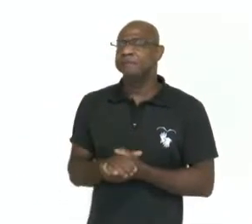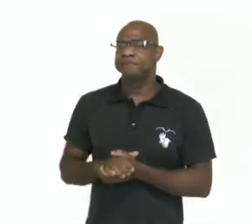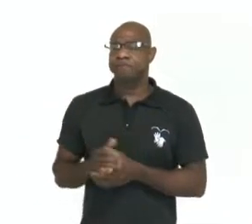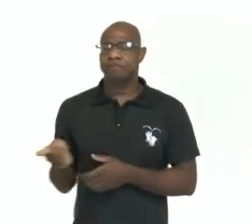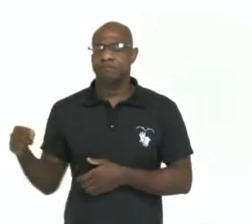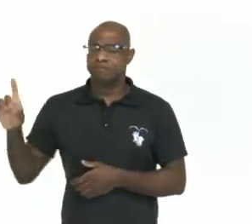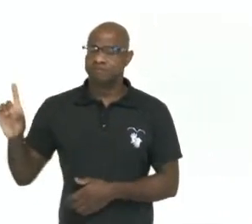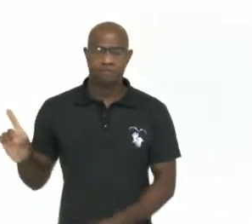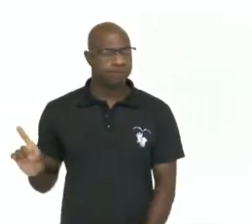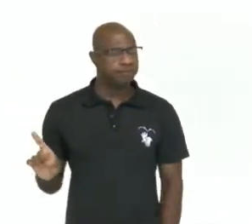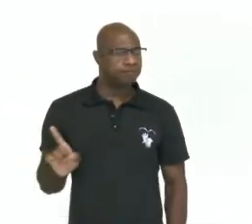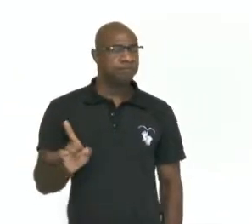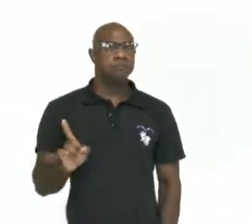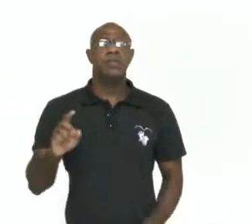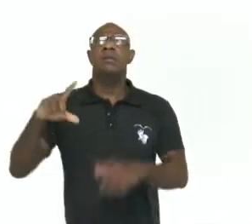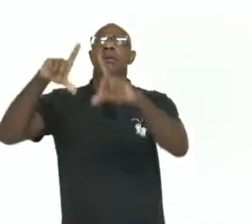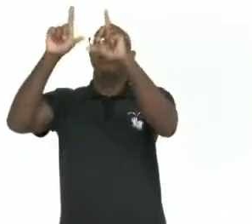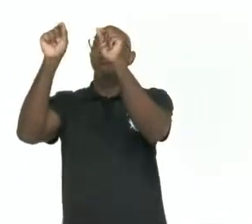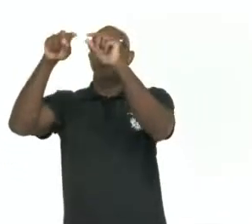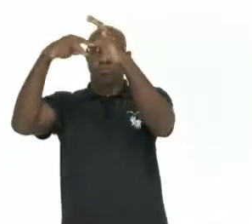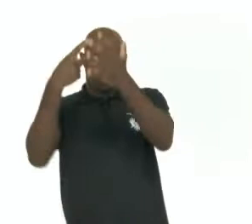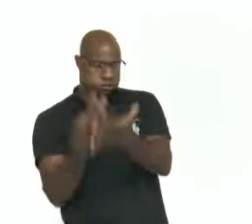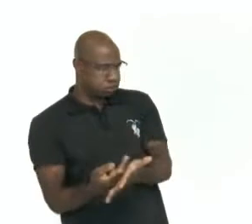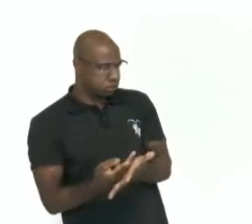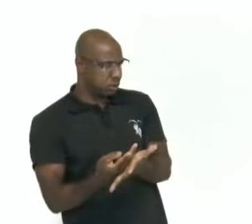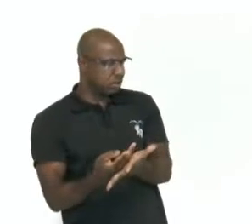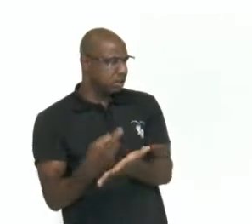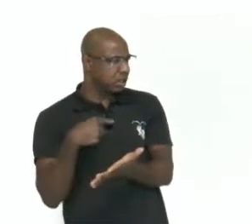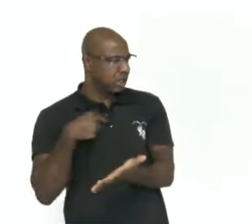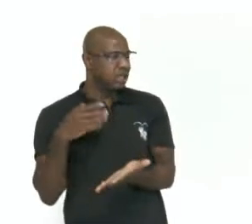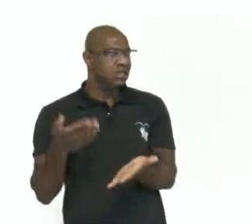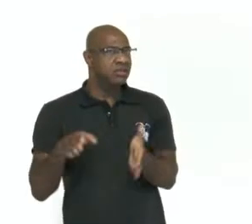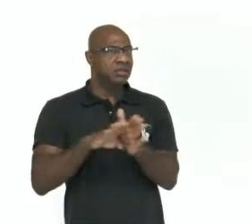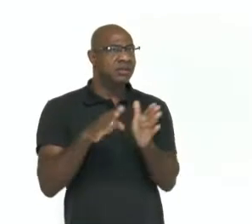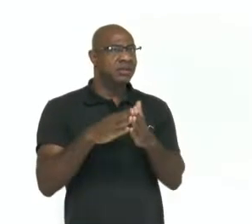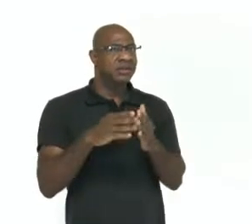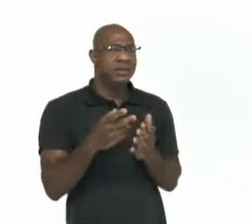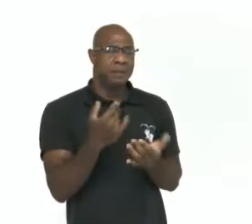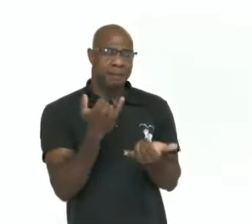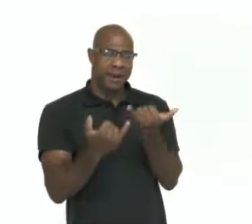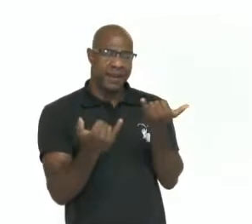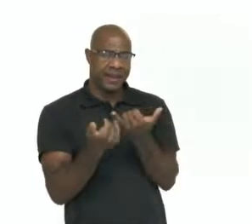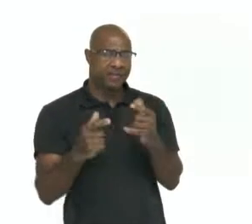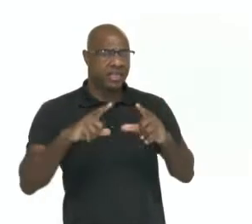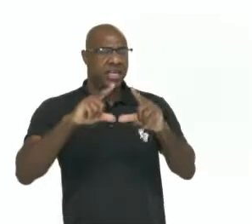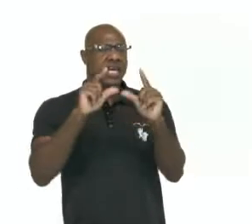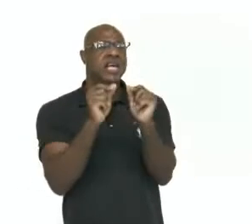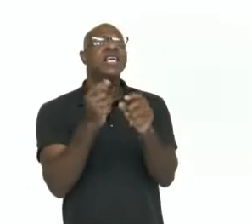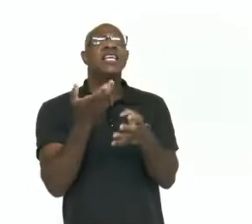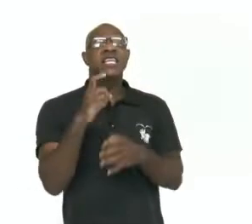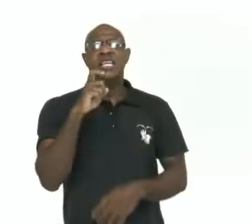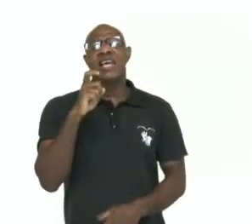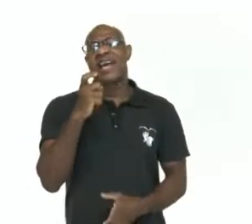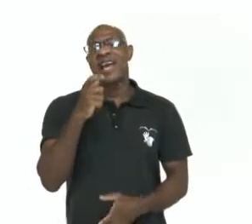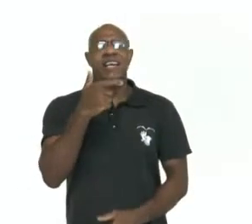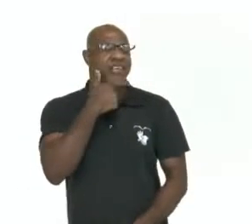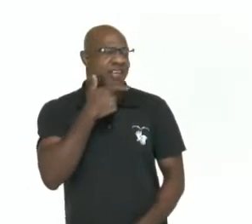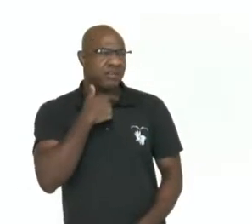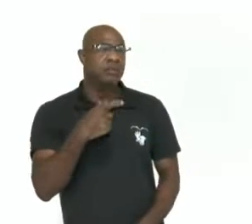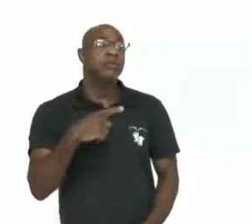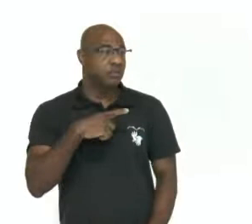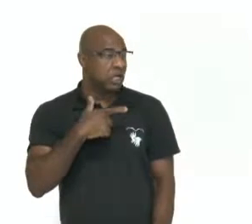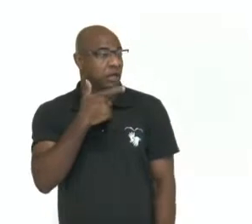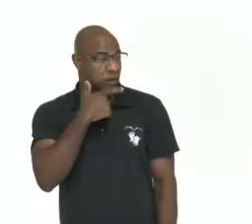um pedaço de lua, todo cheio de buraquinhos, feito de queijo, e ele provou e tinha gosto de queijo. Desta